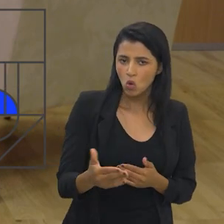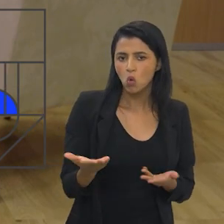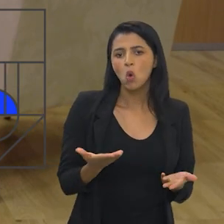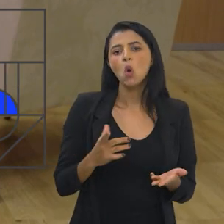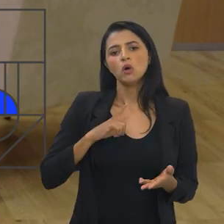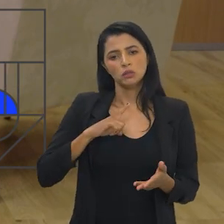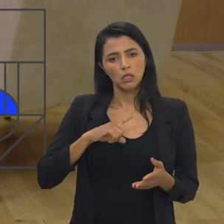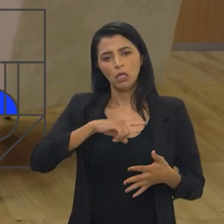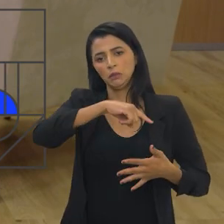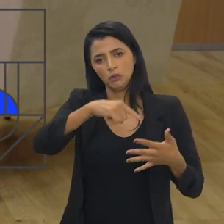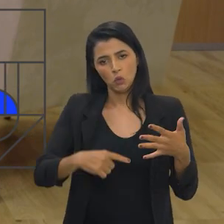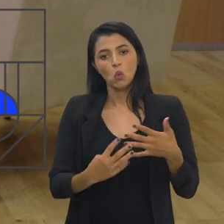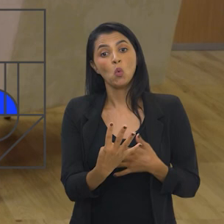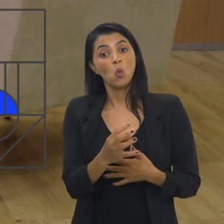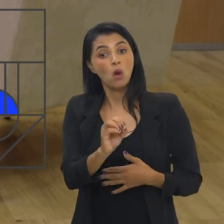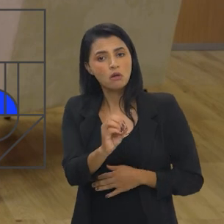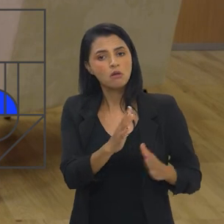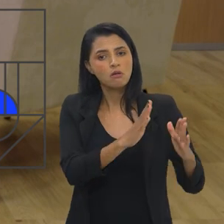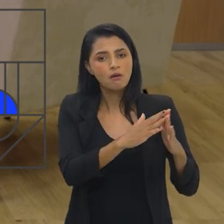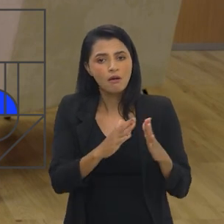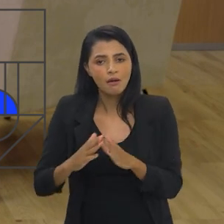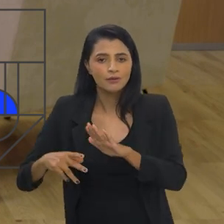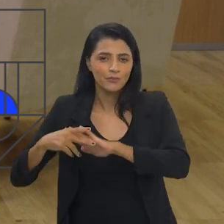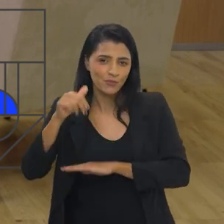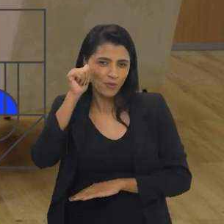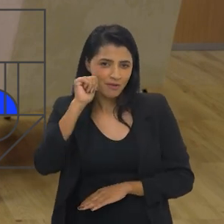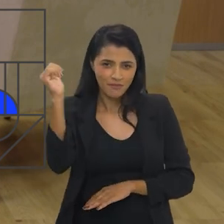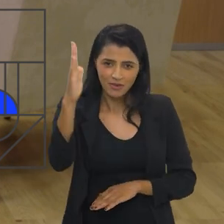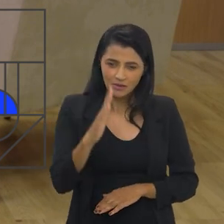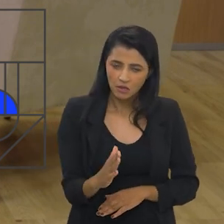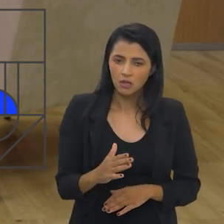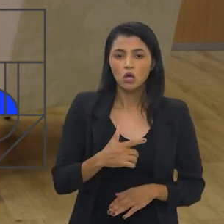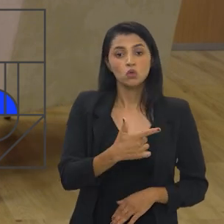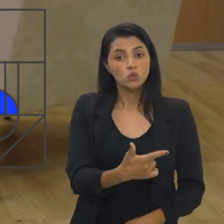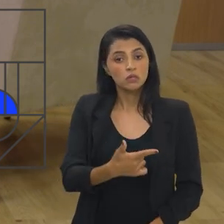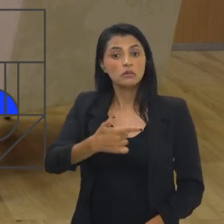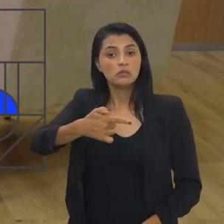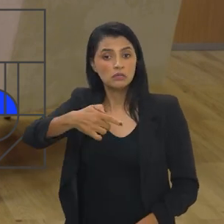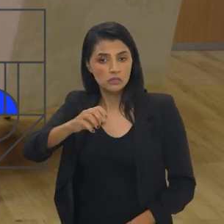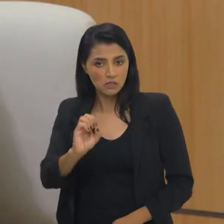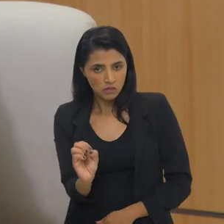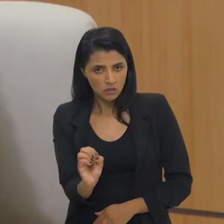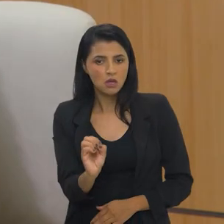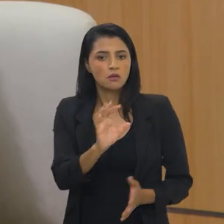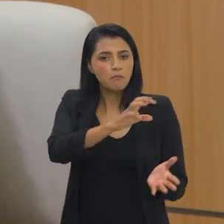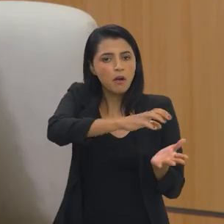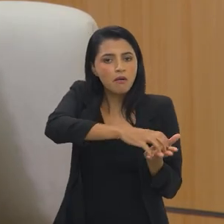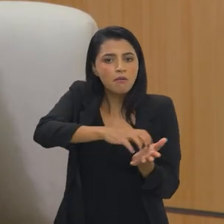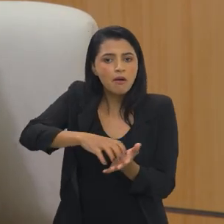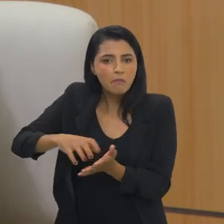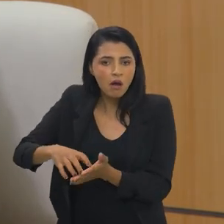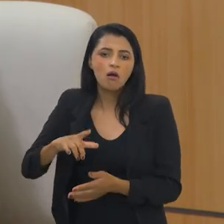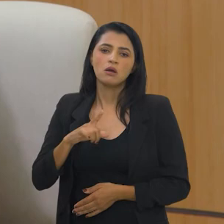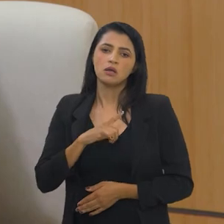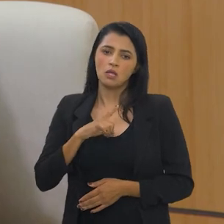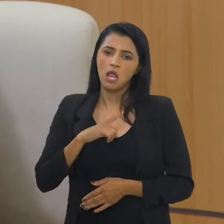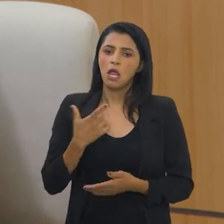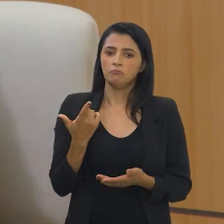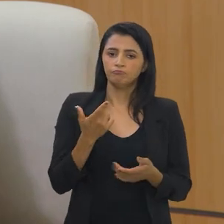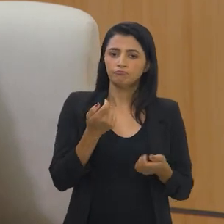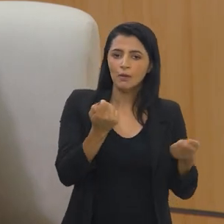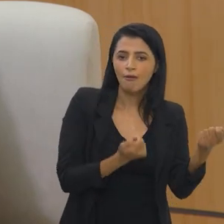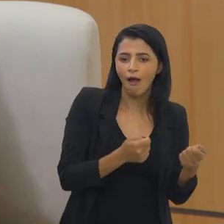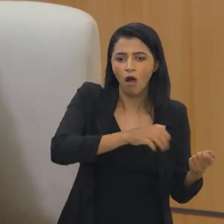vem aí com conjunto de 40 Casas das mulheres brasileiras 270 unidades né